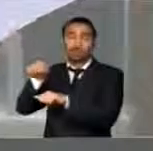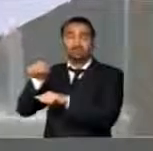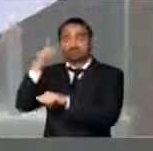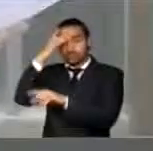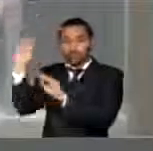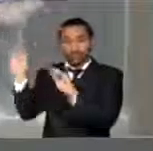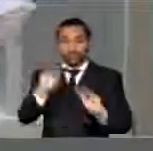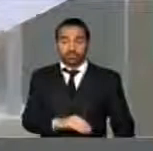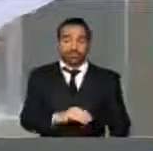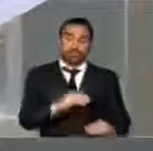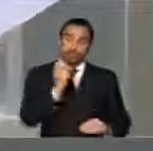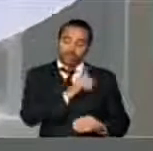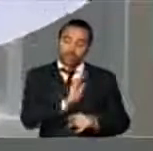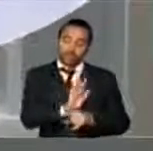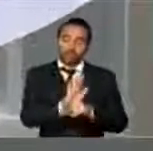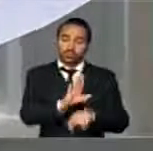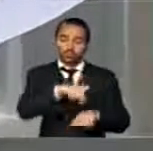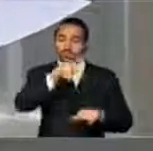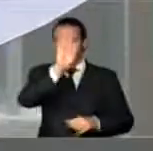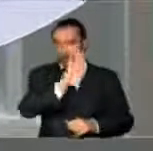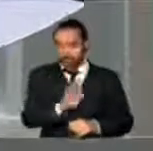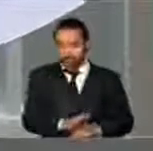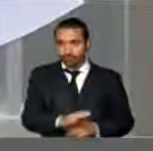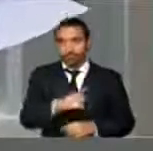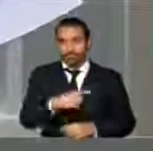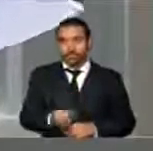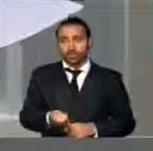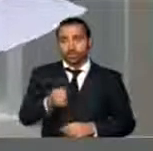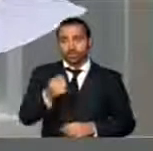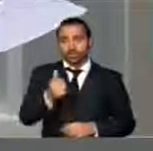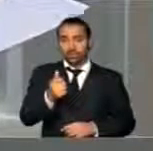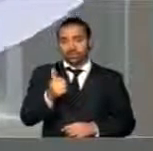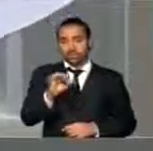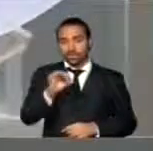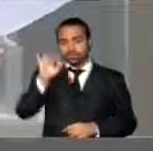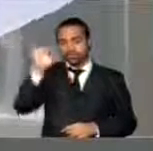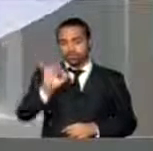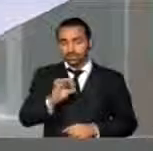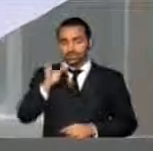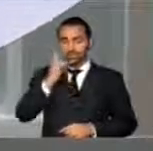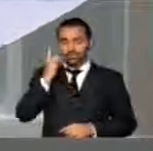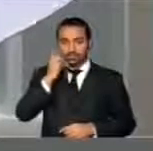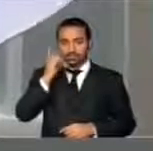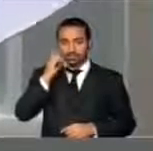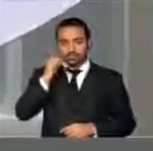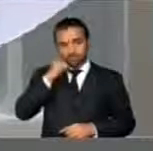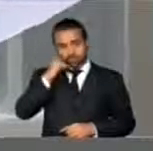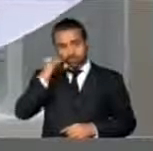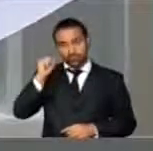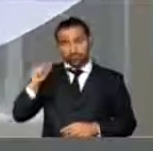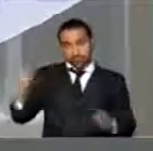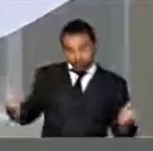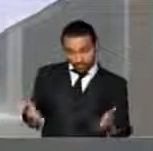cidadania brasileira, construir o Estado brasileiro, são quase 10% de deputados e senadores, deputado Eurico, que são